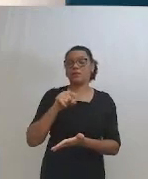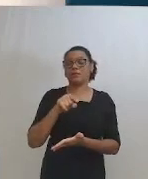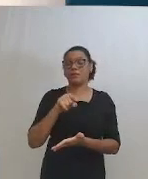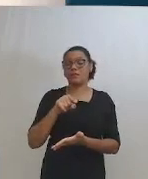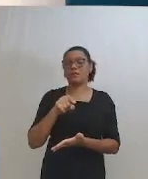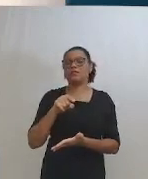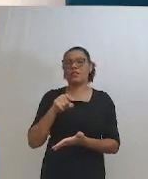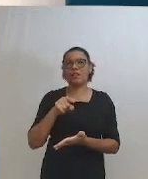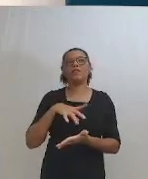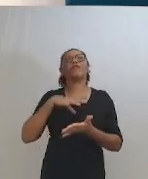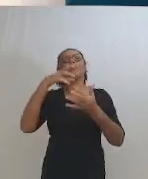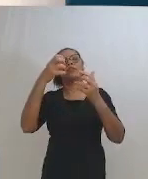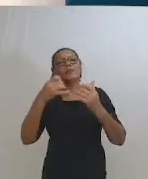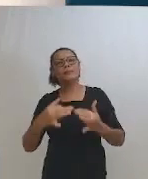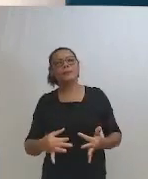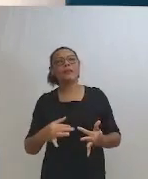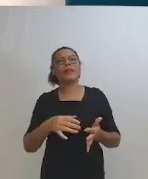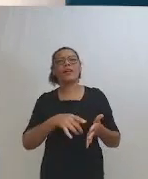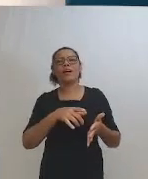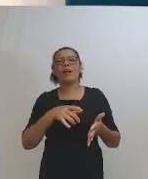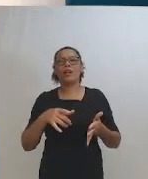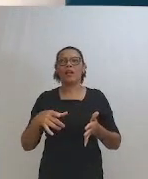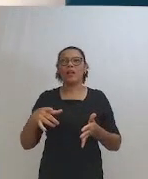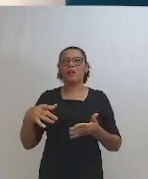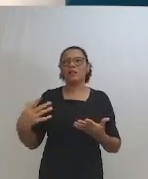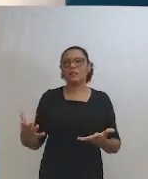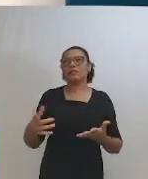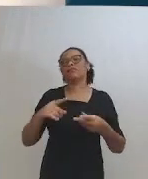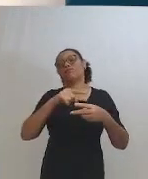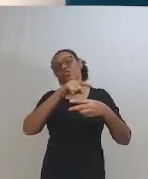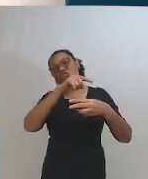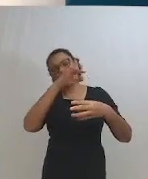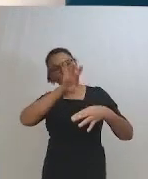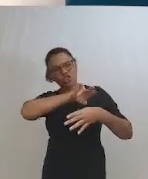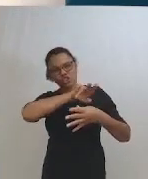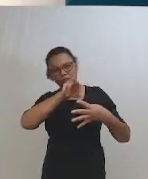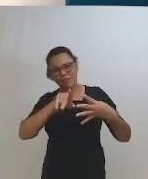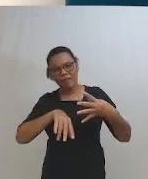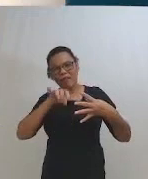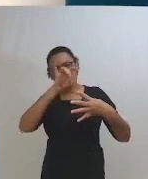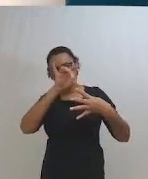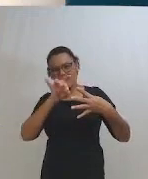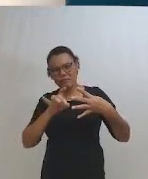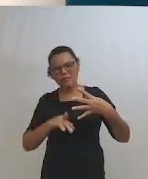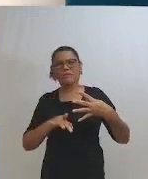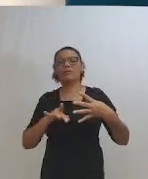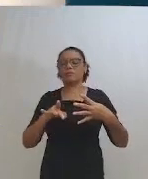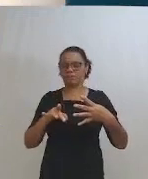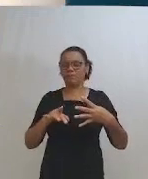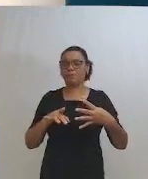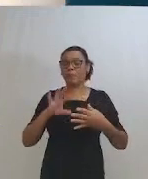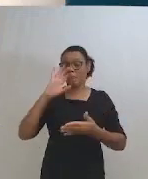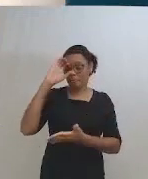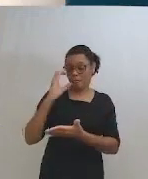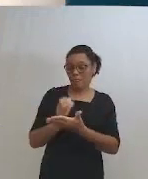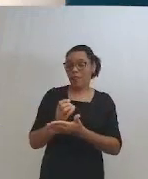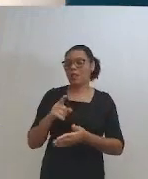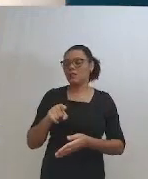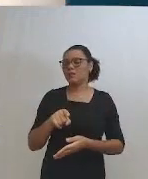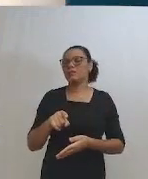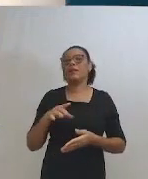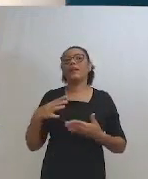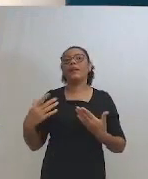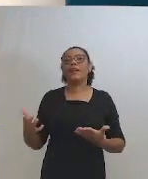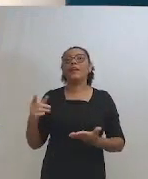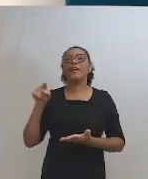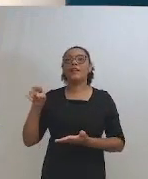alegadas, como a inépcia inicial, o cerceamento de defesa e a fundamentação inidônea que alega para exasperar a pena